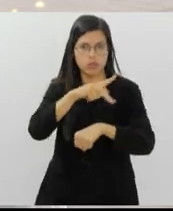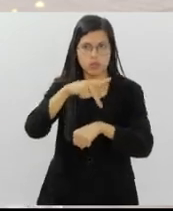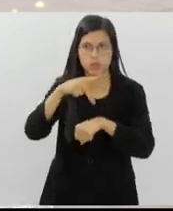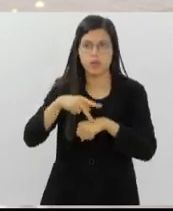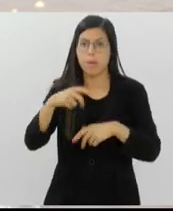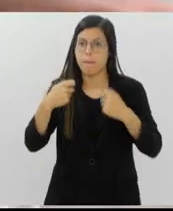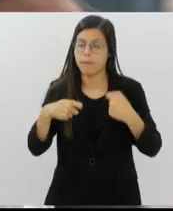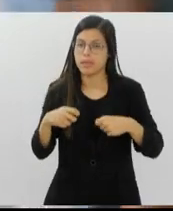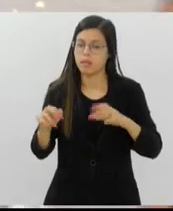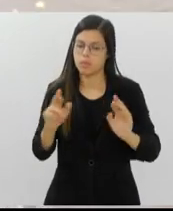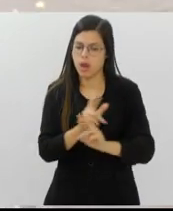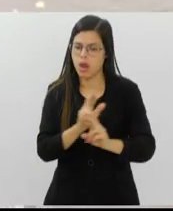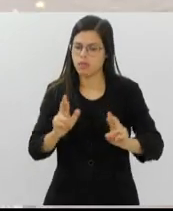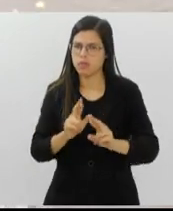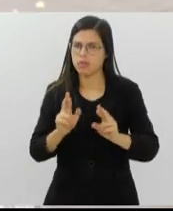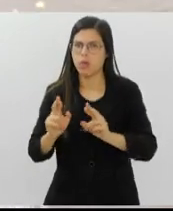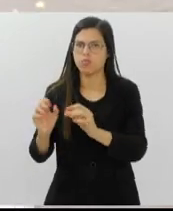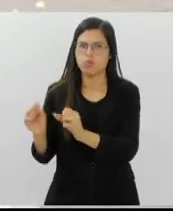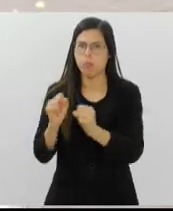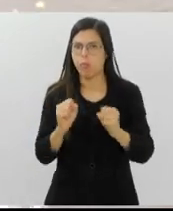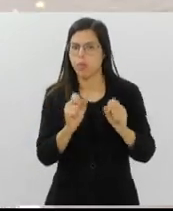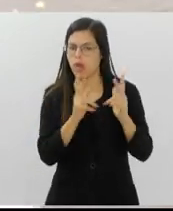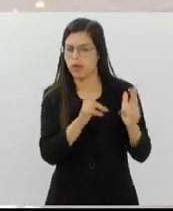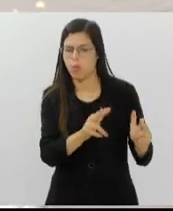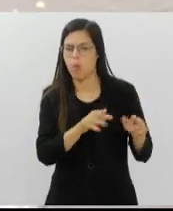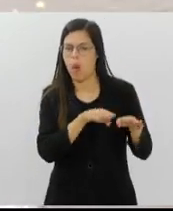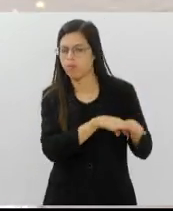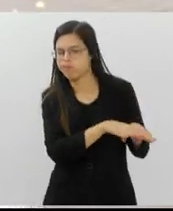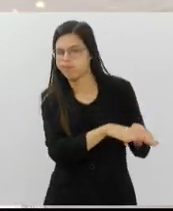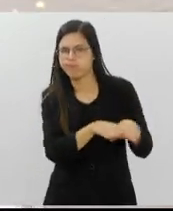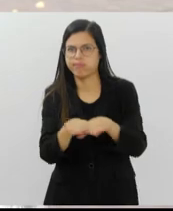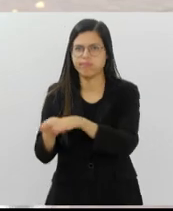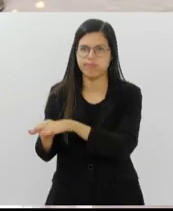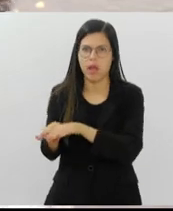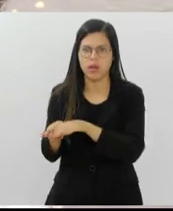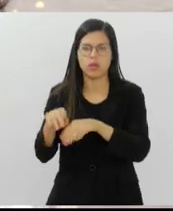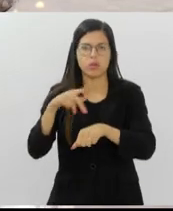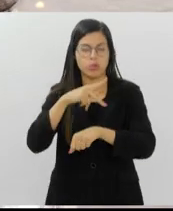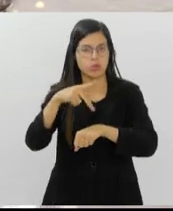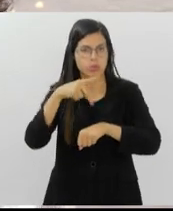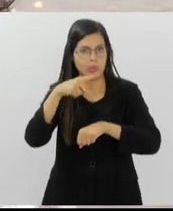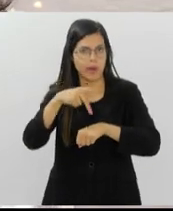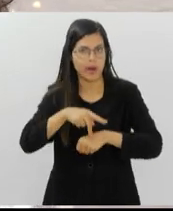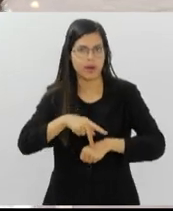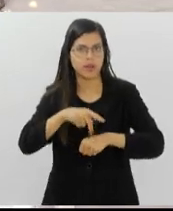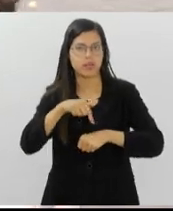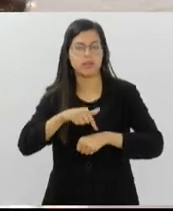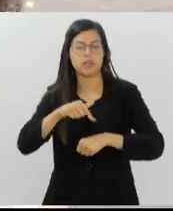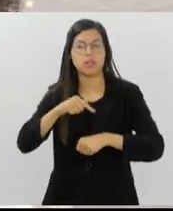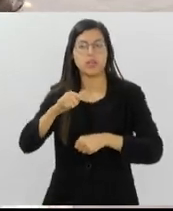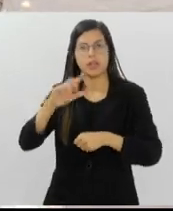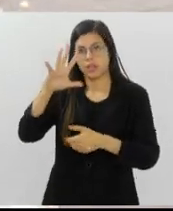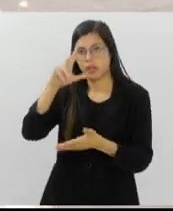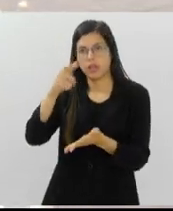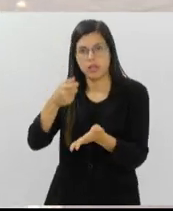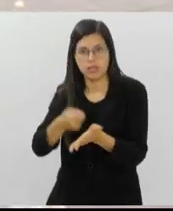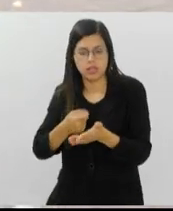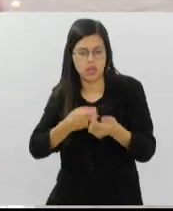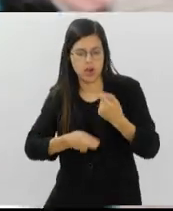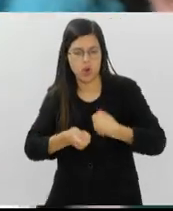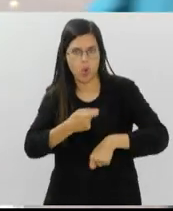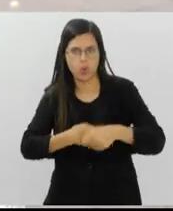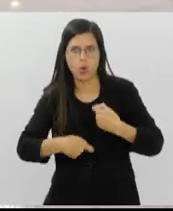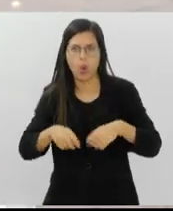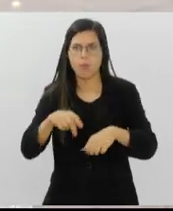mais iguais entre os países, porque essa assimetria entre os países que tomam as decisões econômicas e